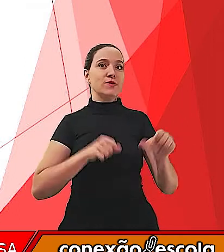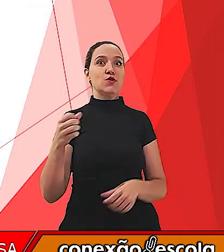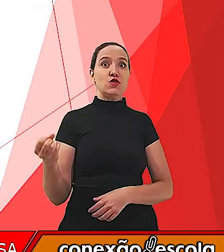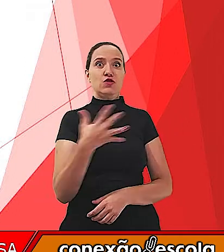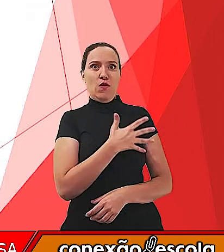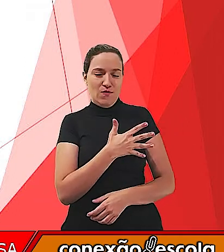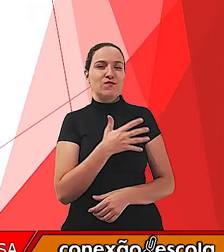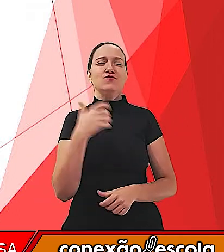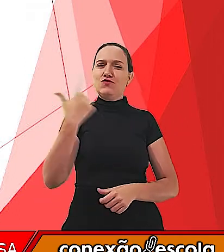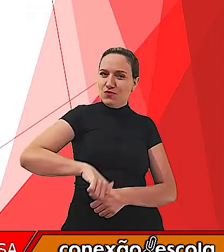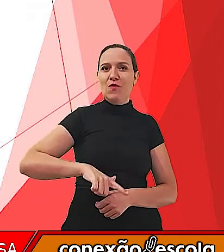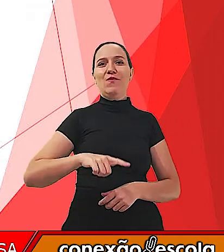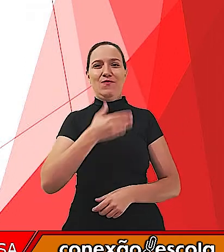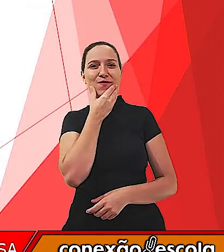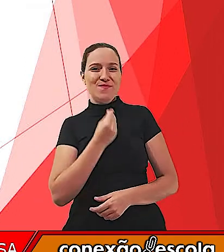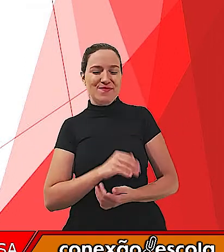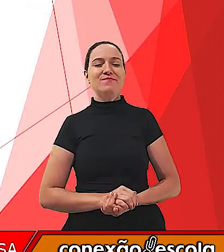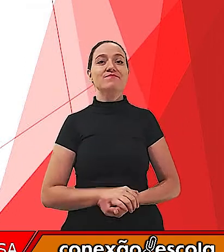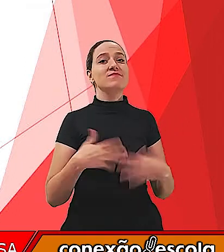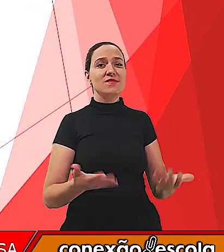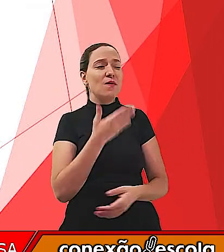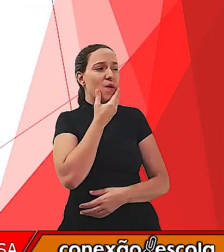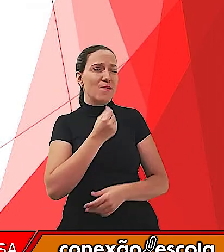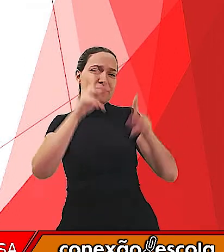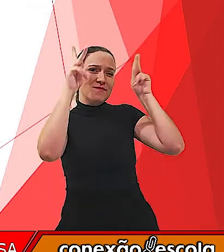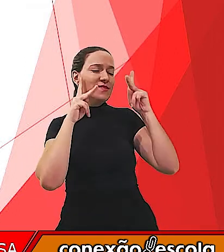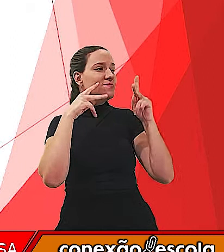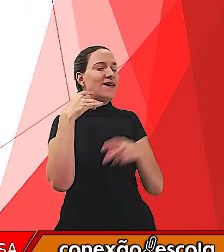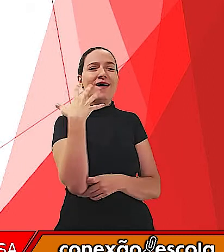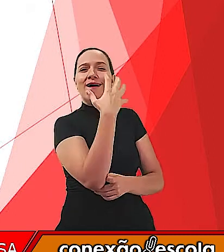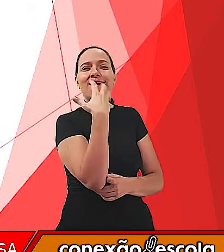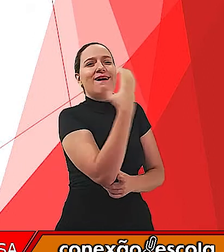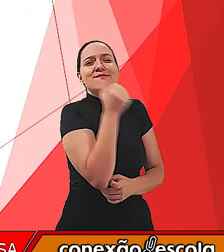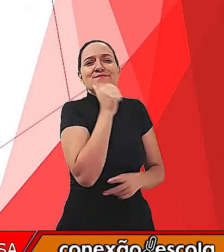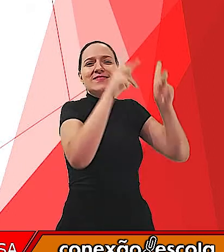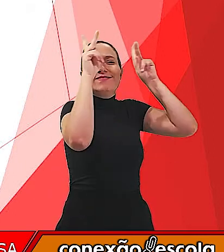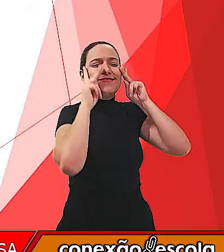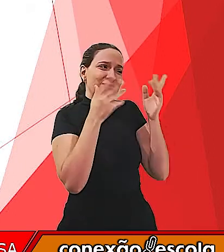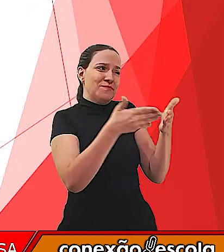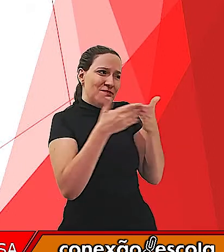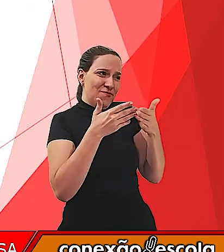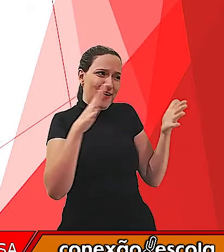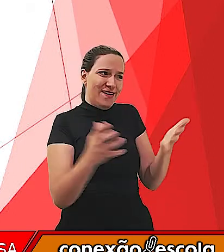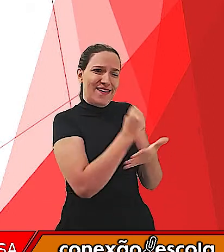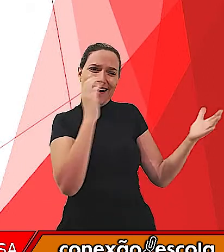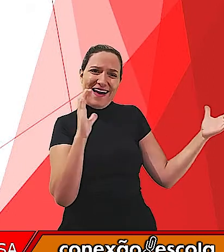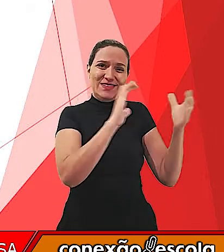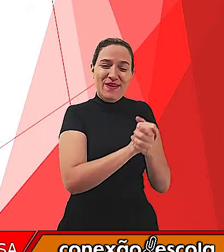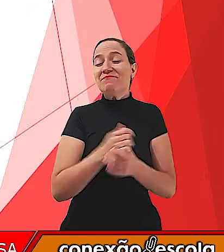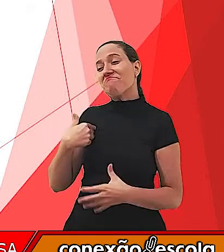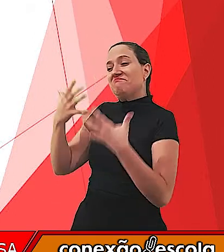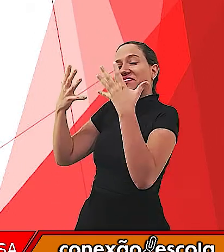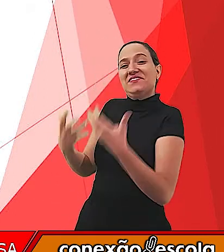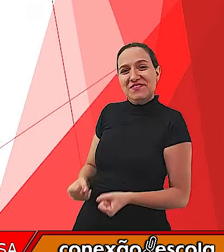Assim, ele se apaixonou pela princesa e a pediu em casamento. E a princesa aceitou. Fizeram uma grande festa